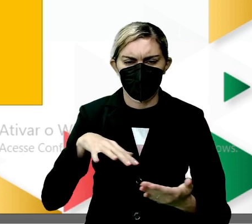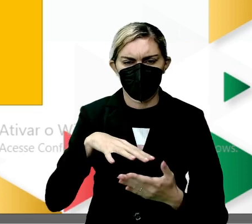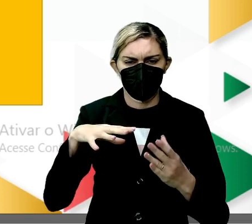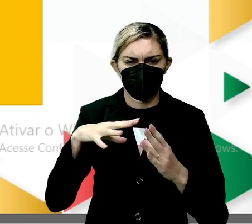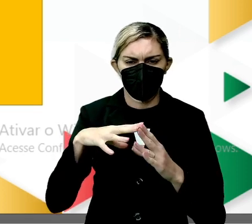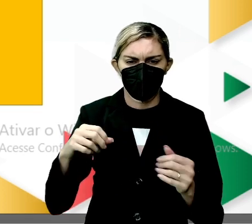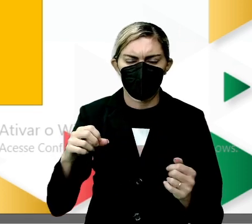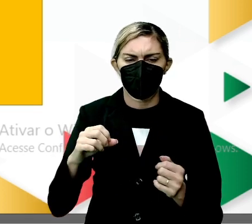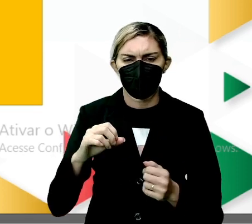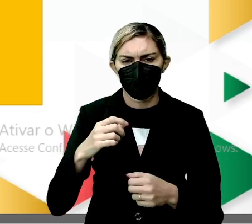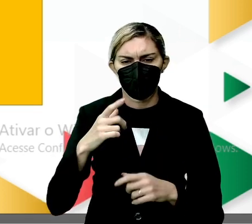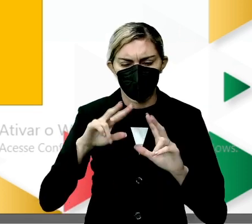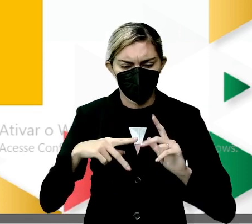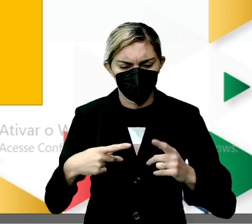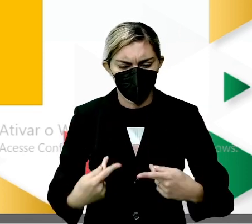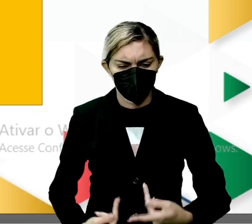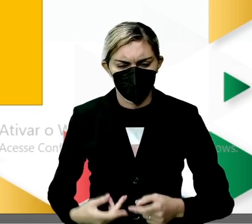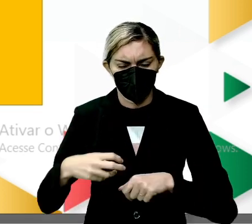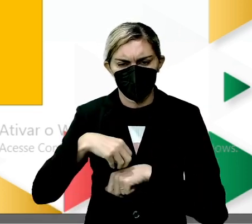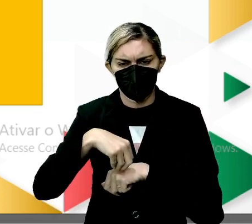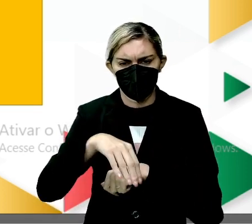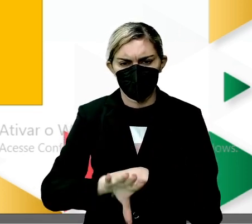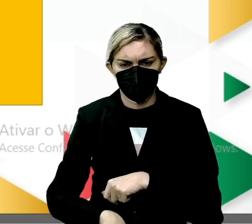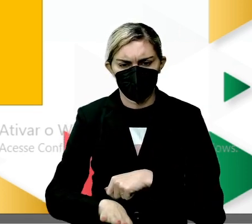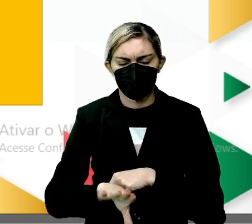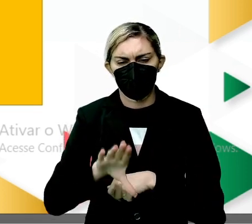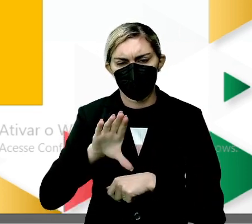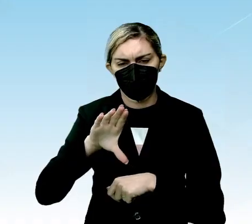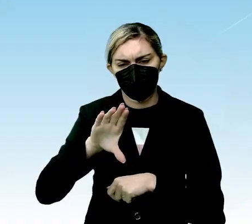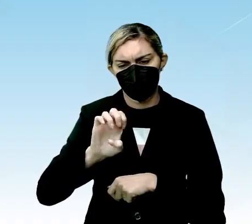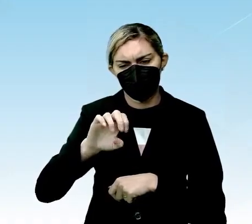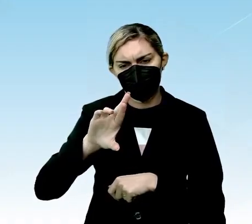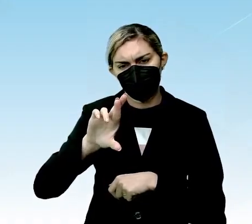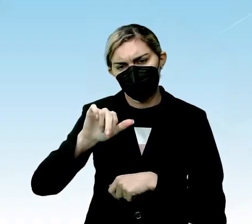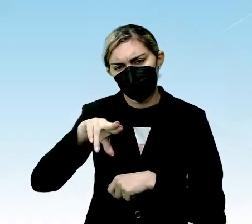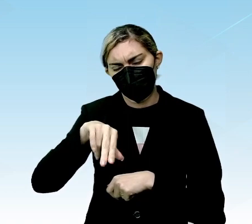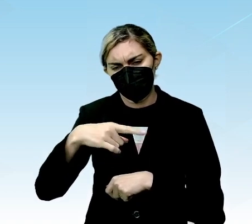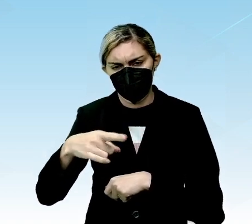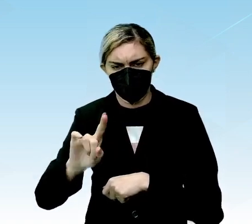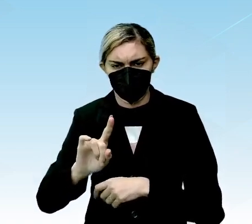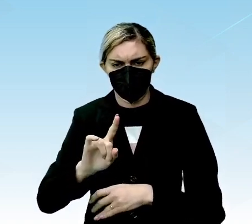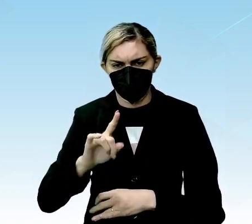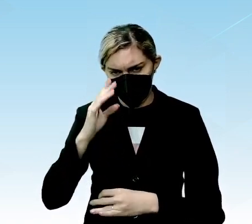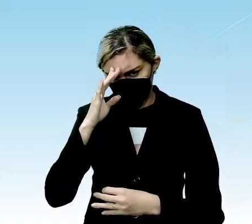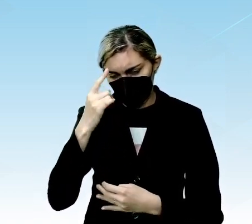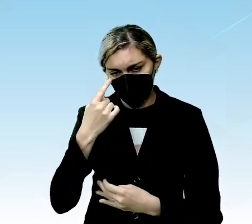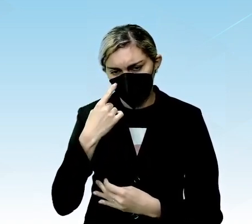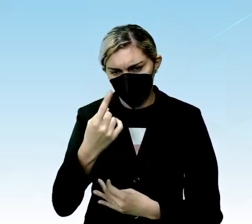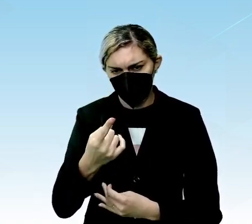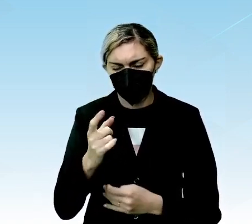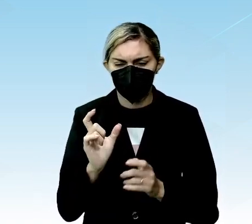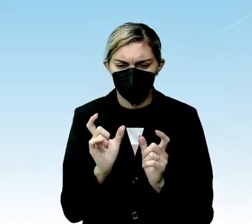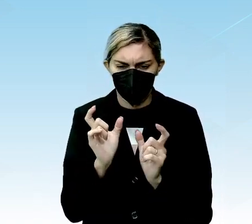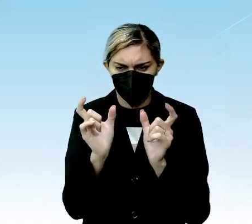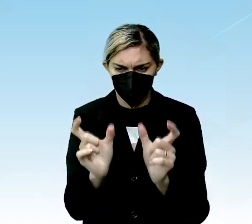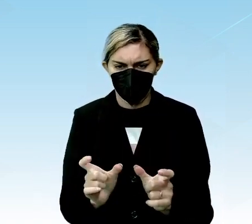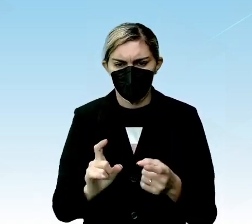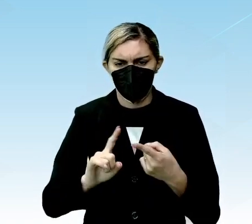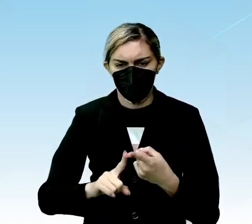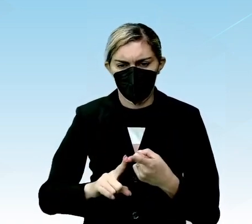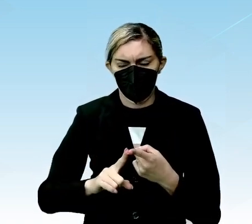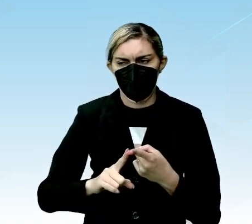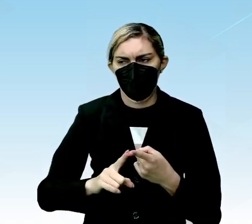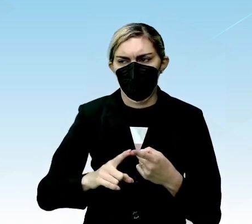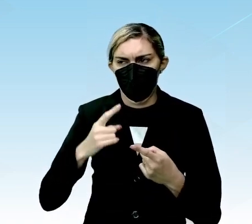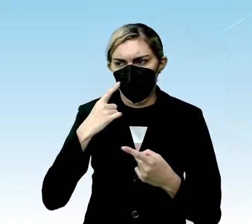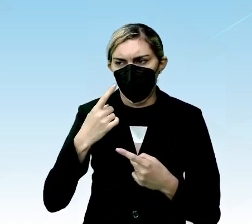do ser humano através das reencarnações. Prestem bem atenção. Vamos lá, as palavras-chave é uma